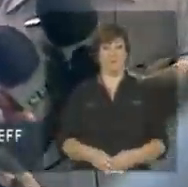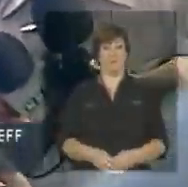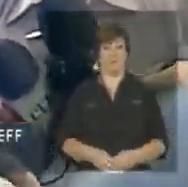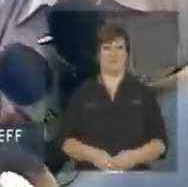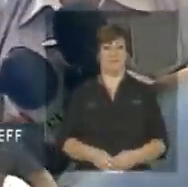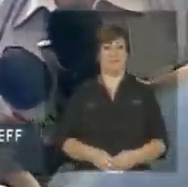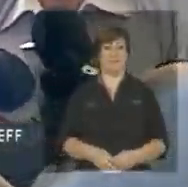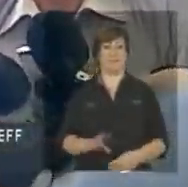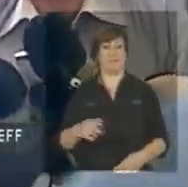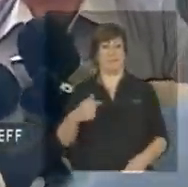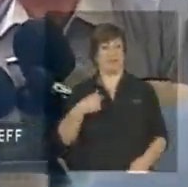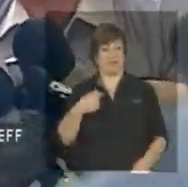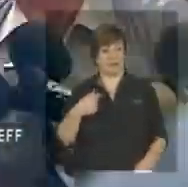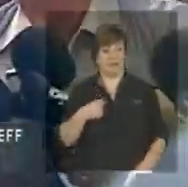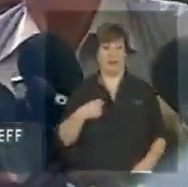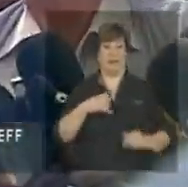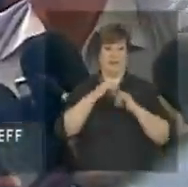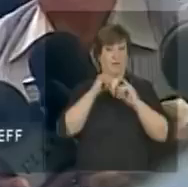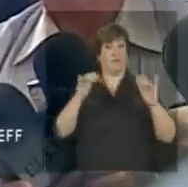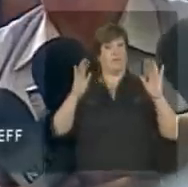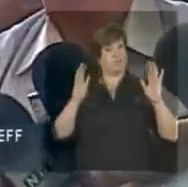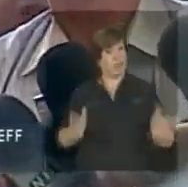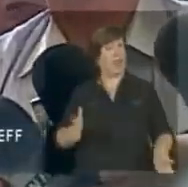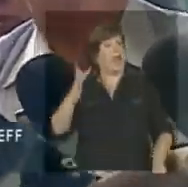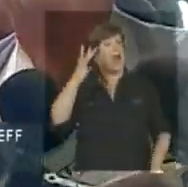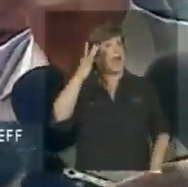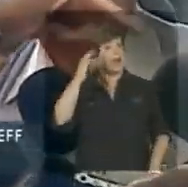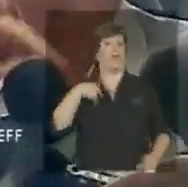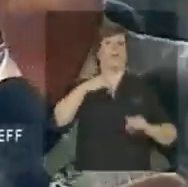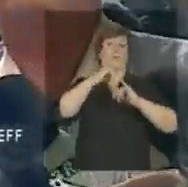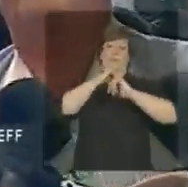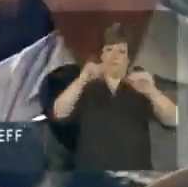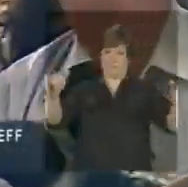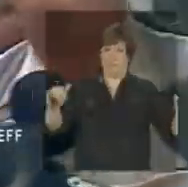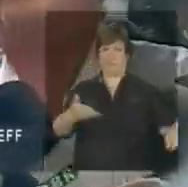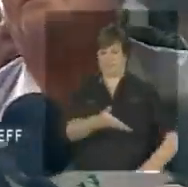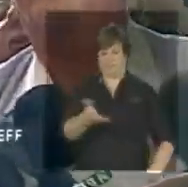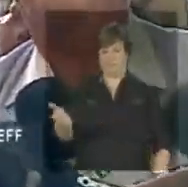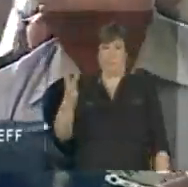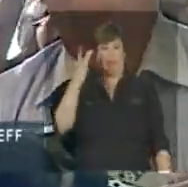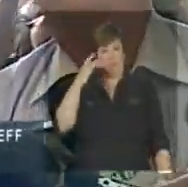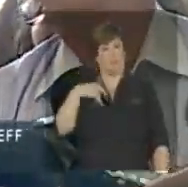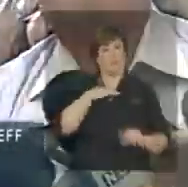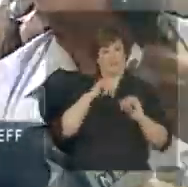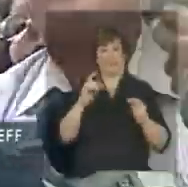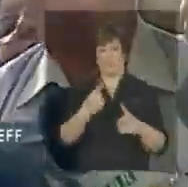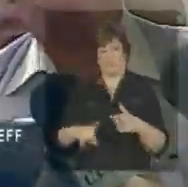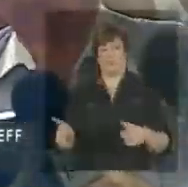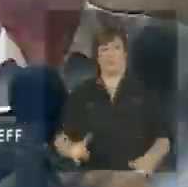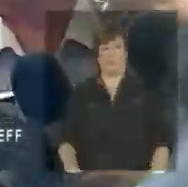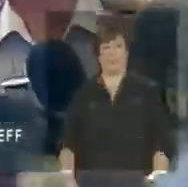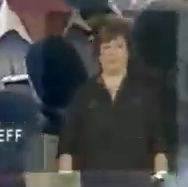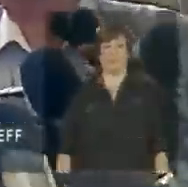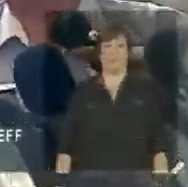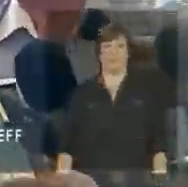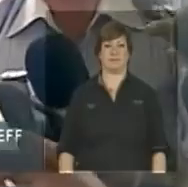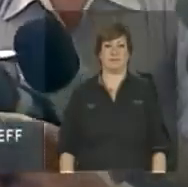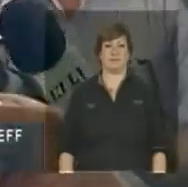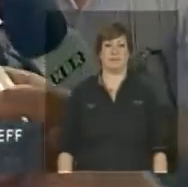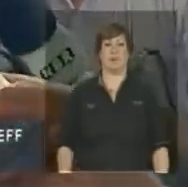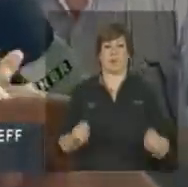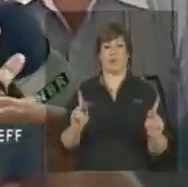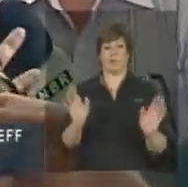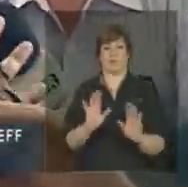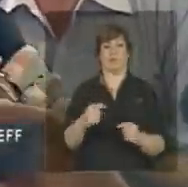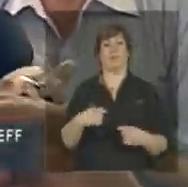competente. Não, eu falo, já falei, falo amanhã. Amanhã eu falo para vocês. Amanhã, sem problema. Não,